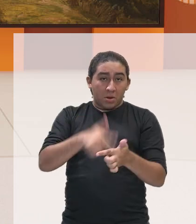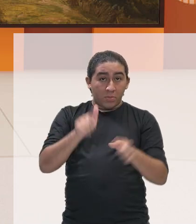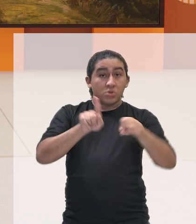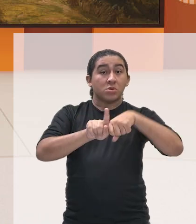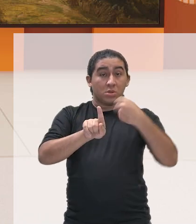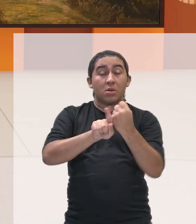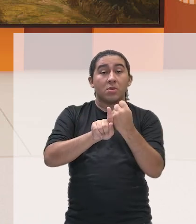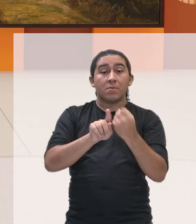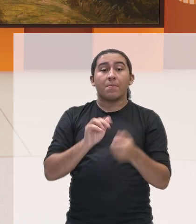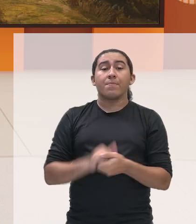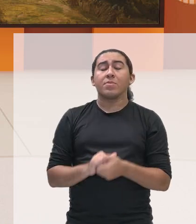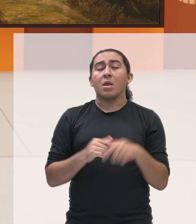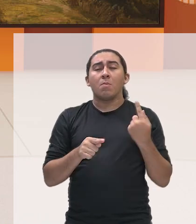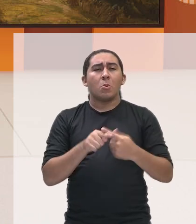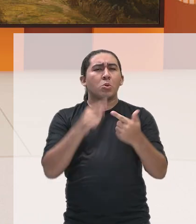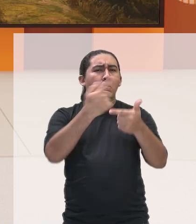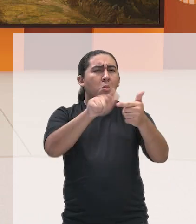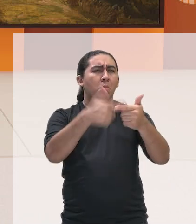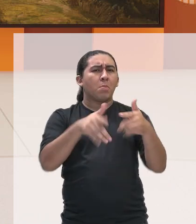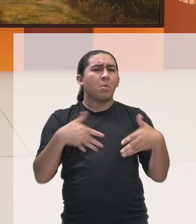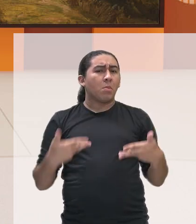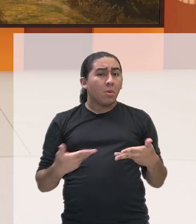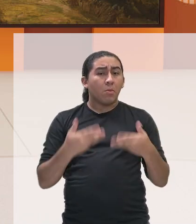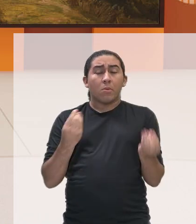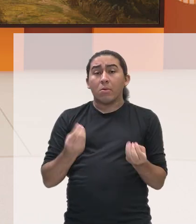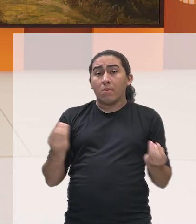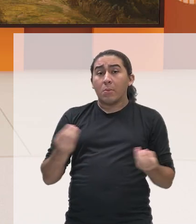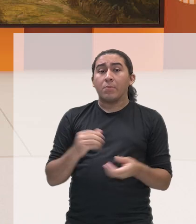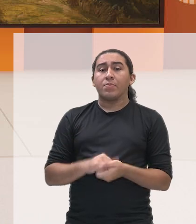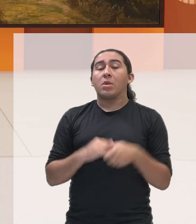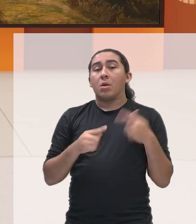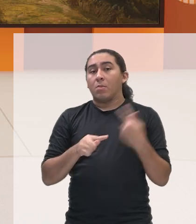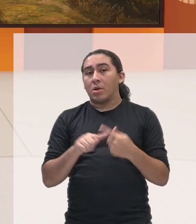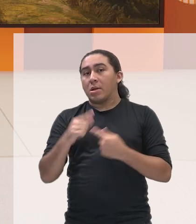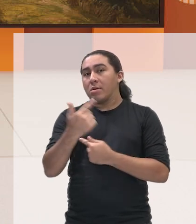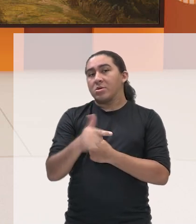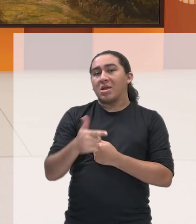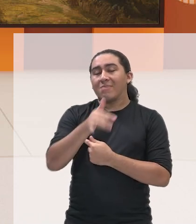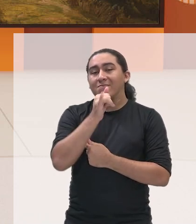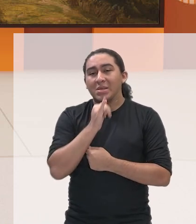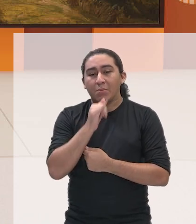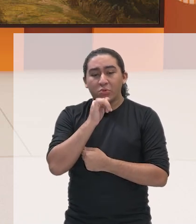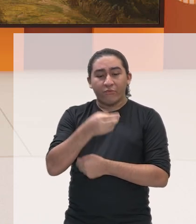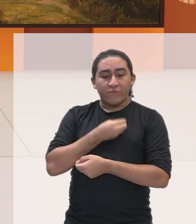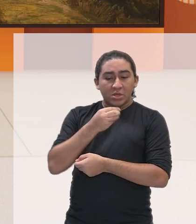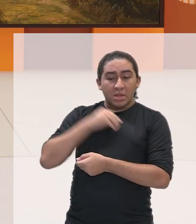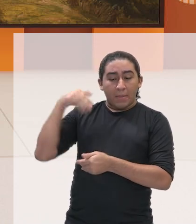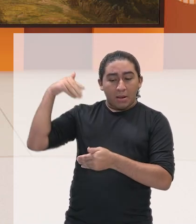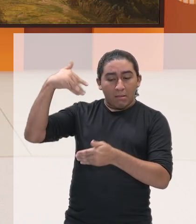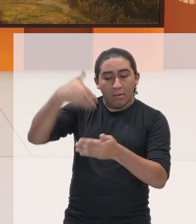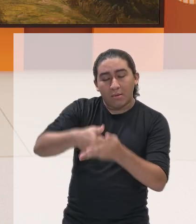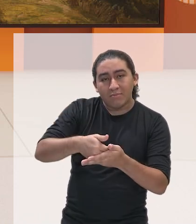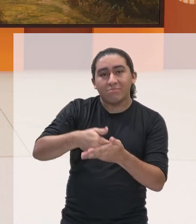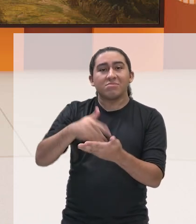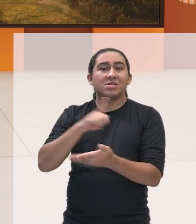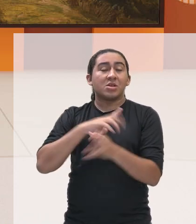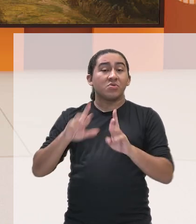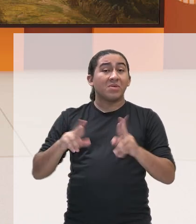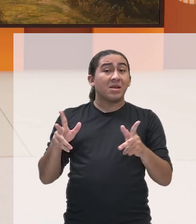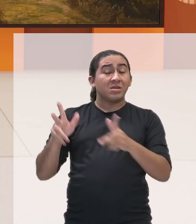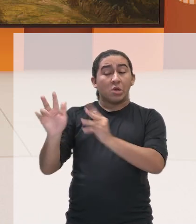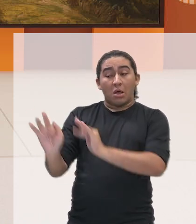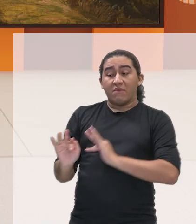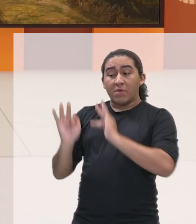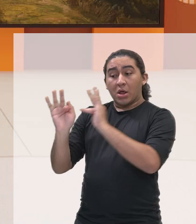sociedade. Por que problemas? Porque até então não se tinha vivido isso, né? Se vivia nos feudos,